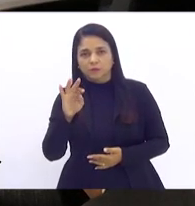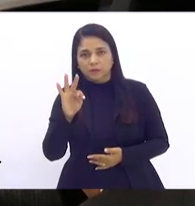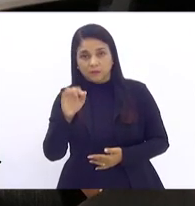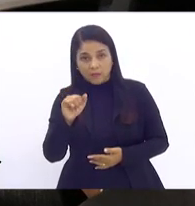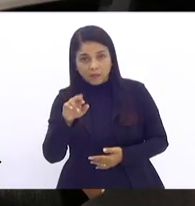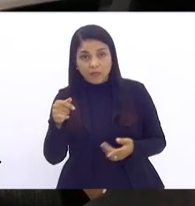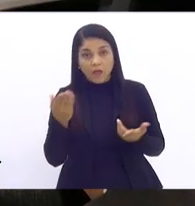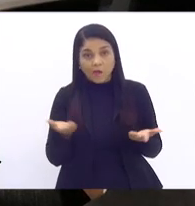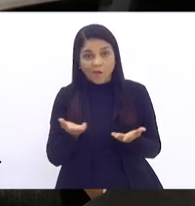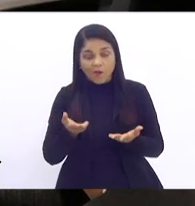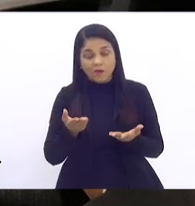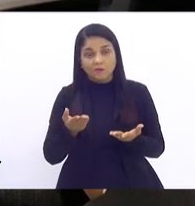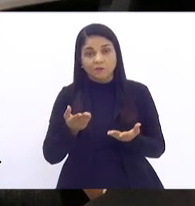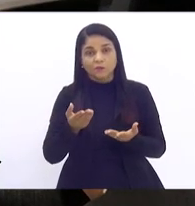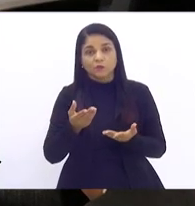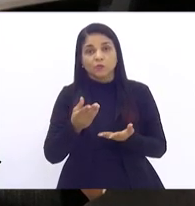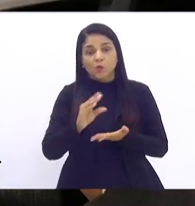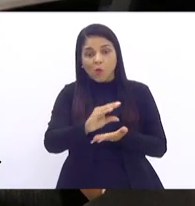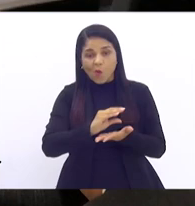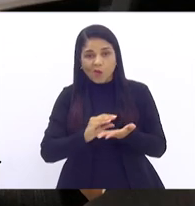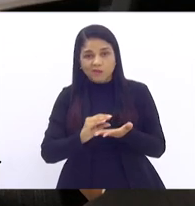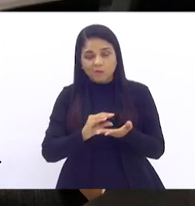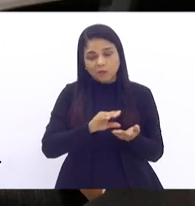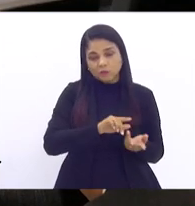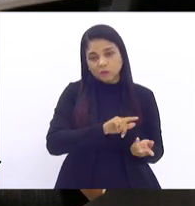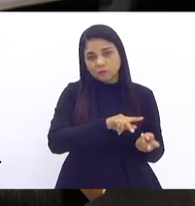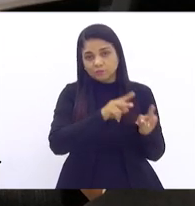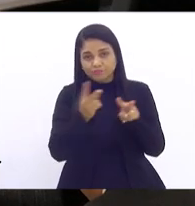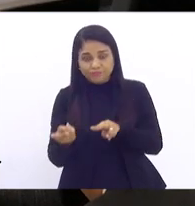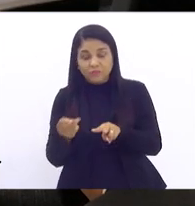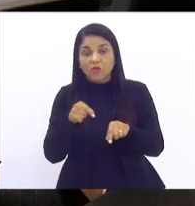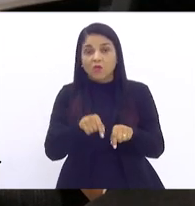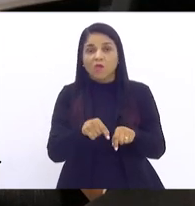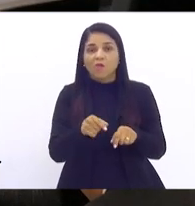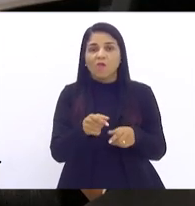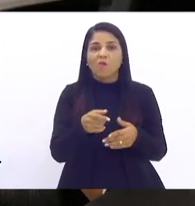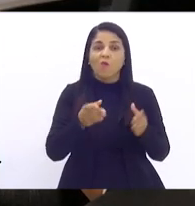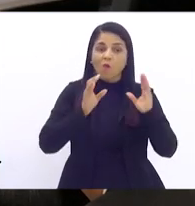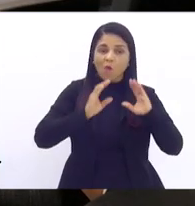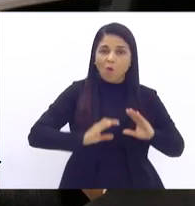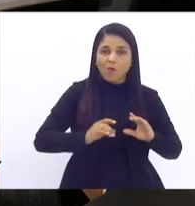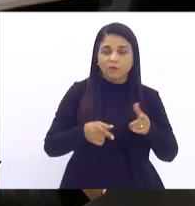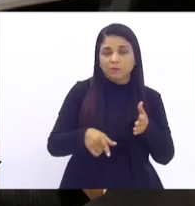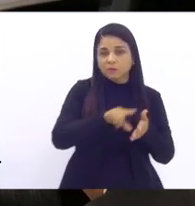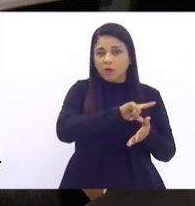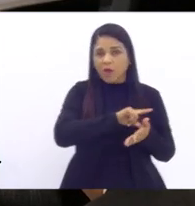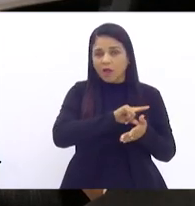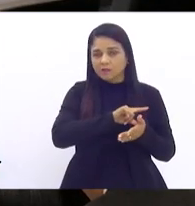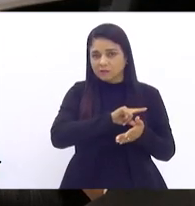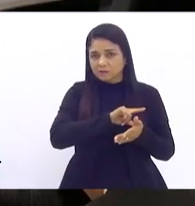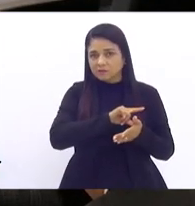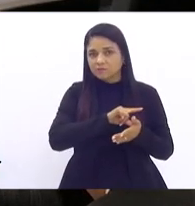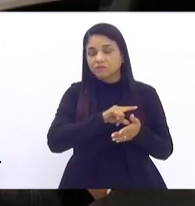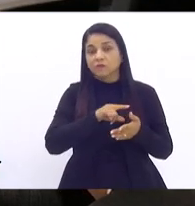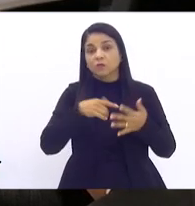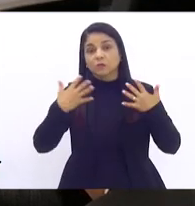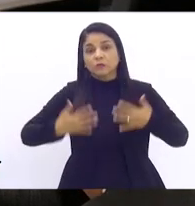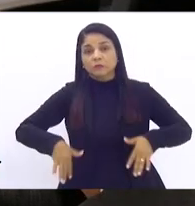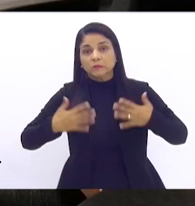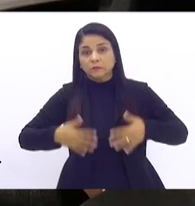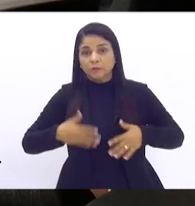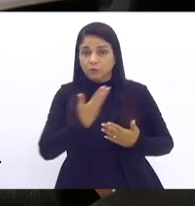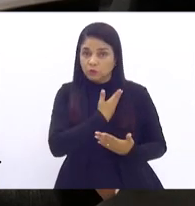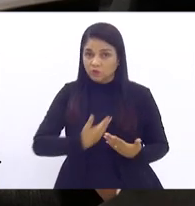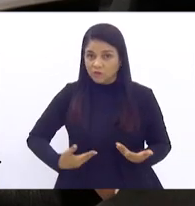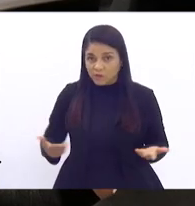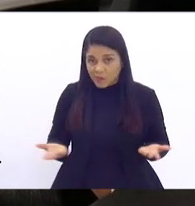transição então nós temos um velho comportamento e tá aí o desespero do governo atual em